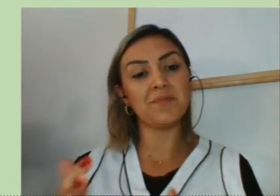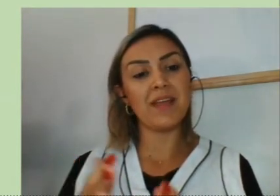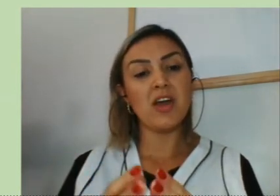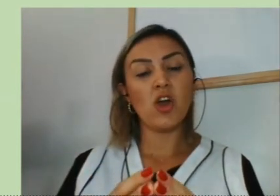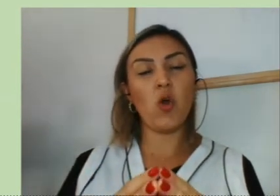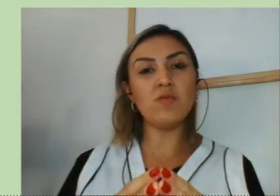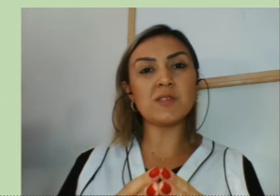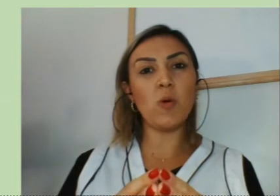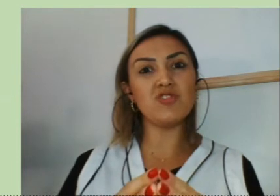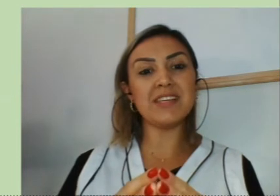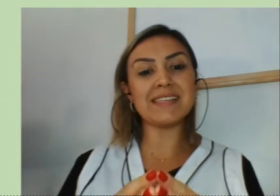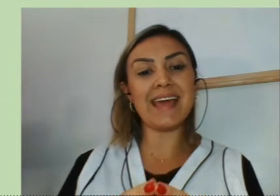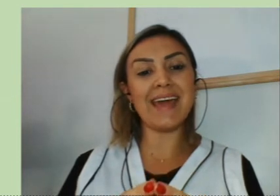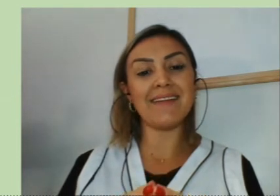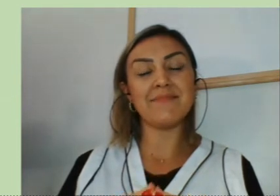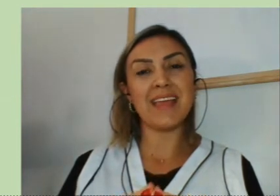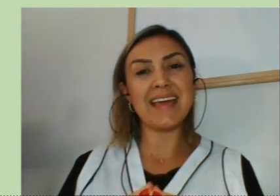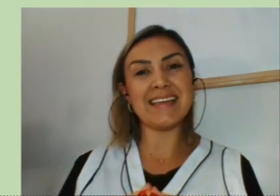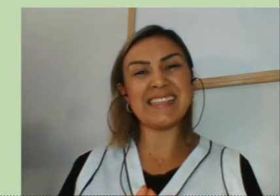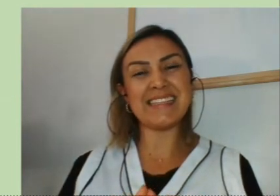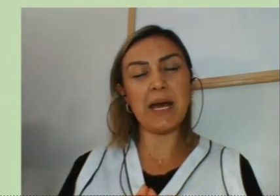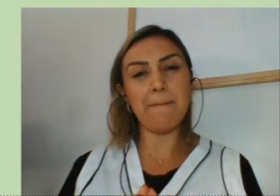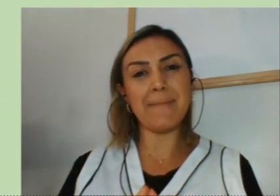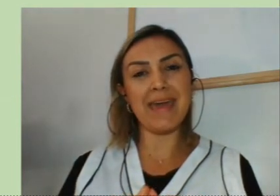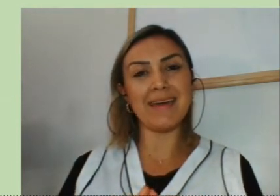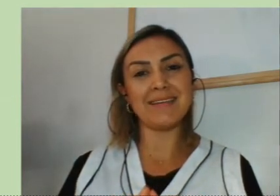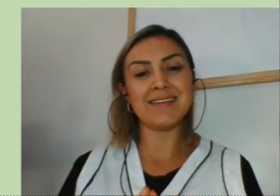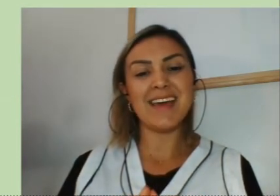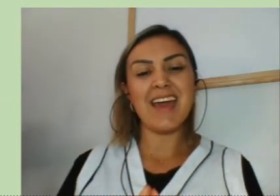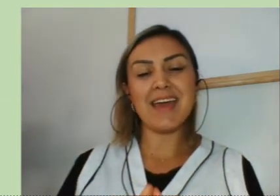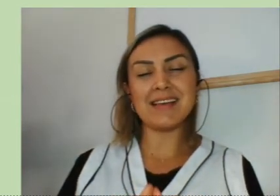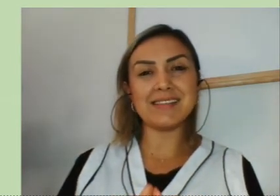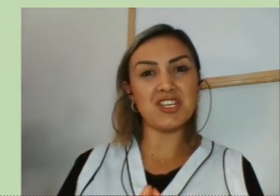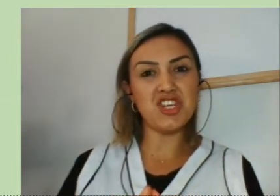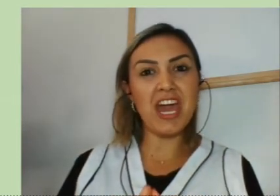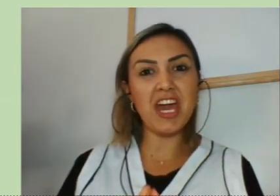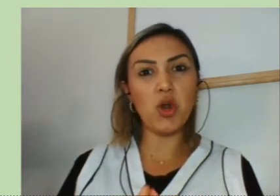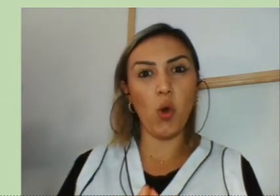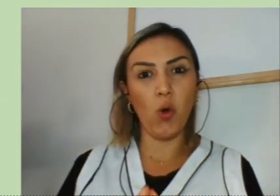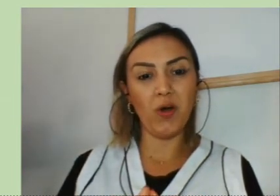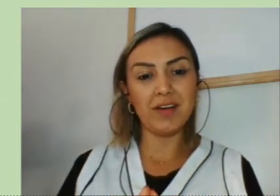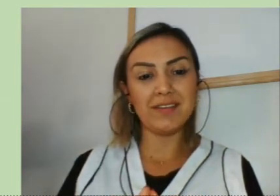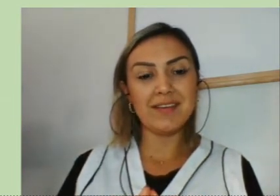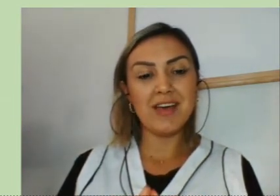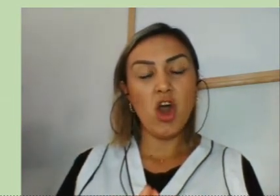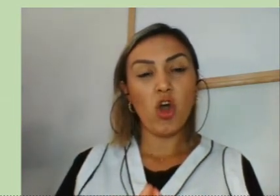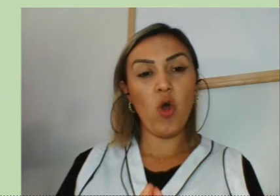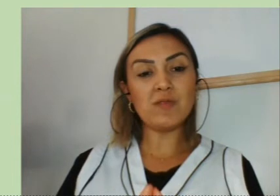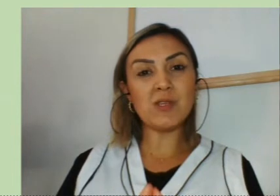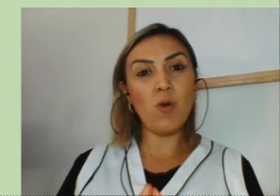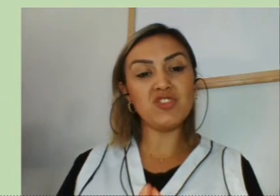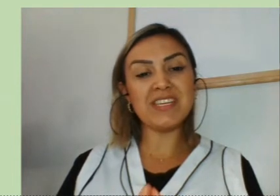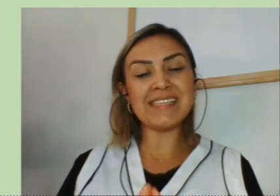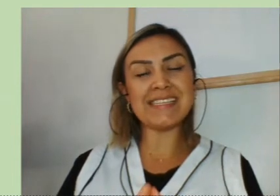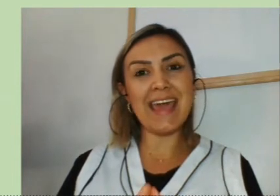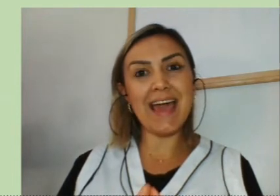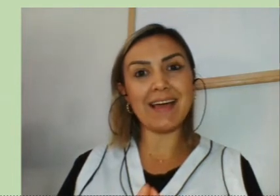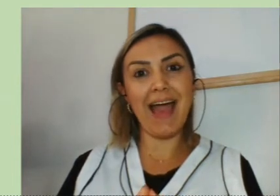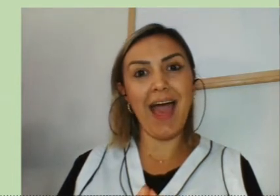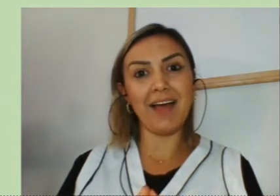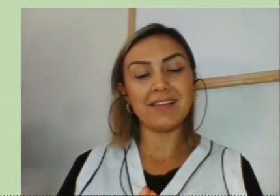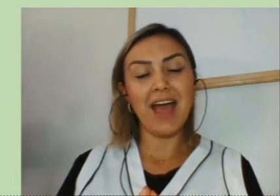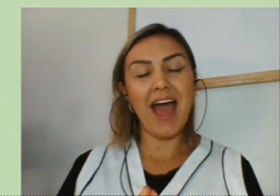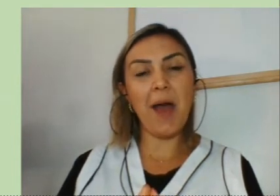texto. Com o som de Z, exame, exagero. Com o som de